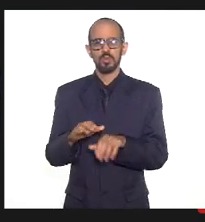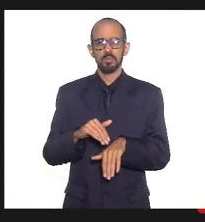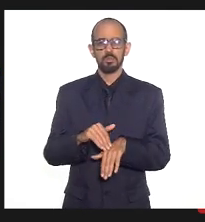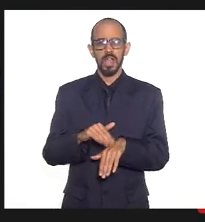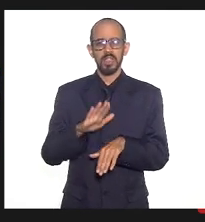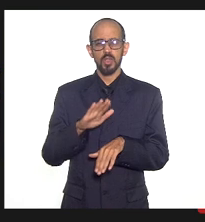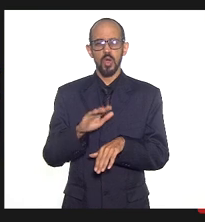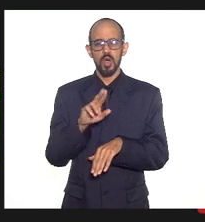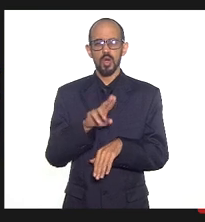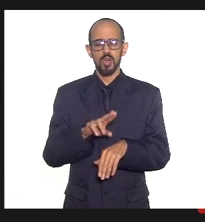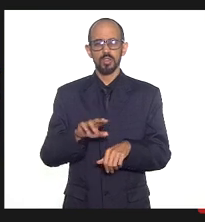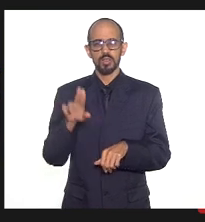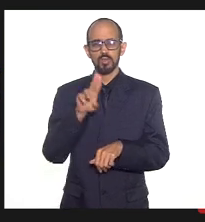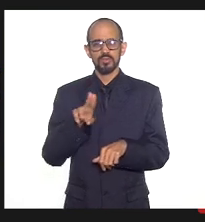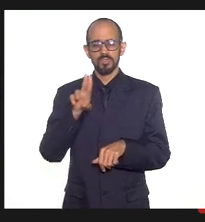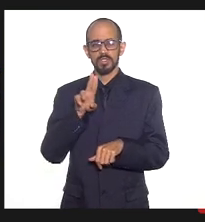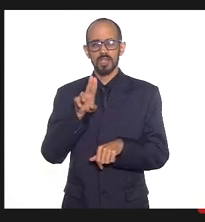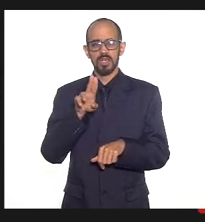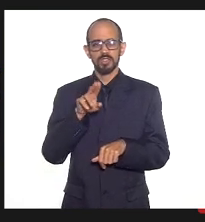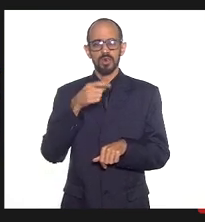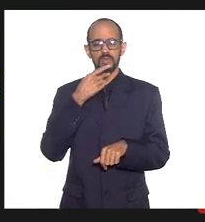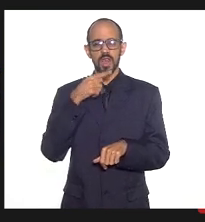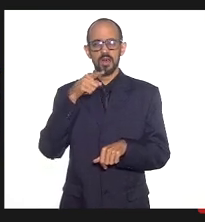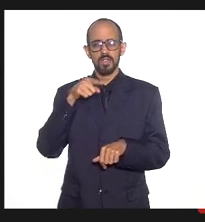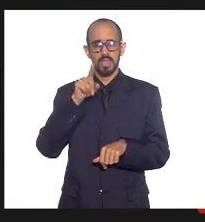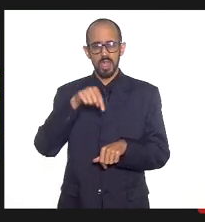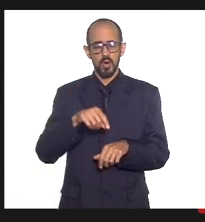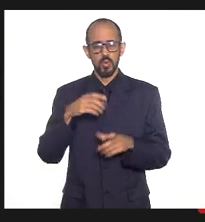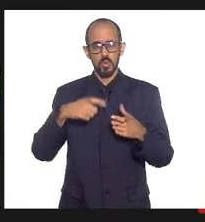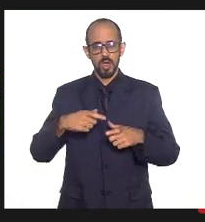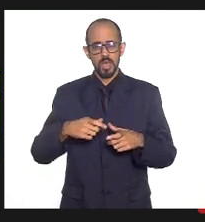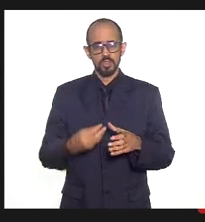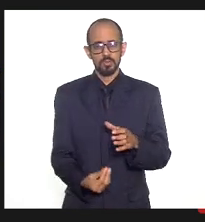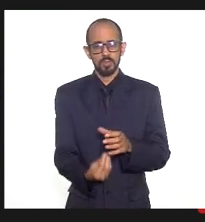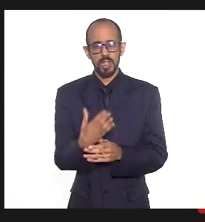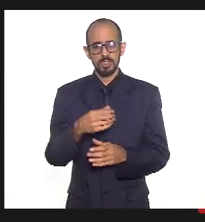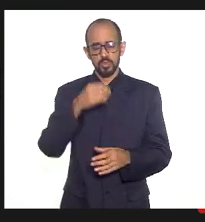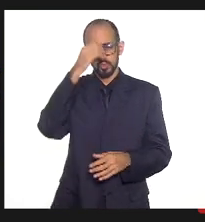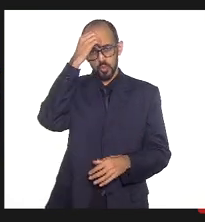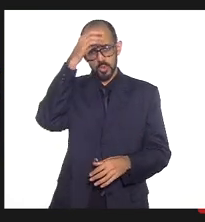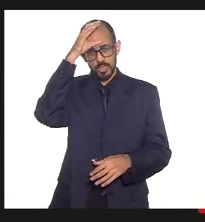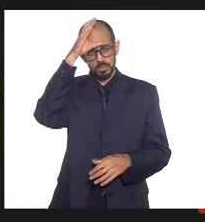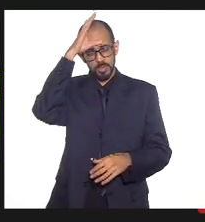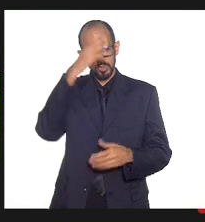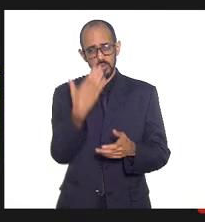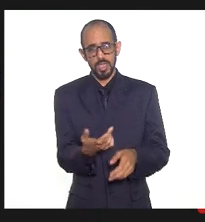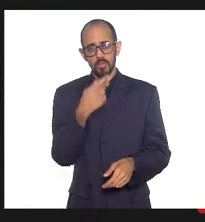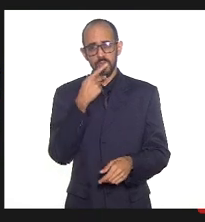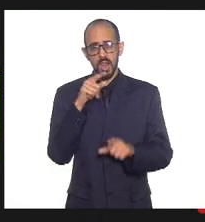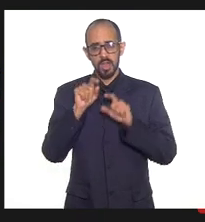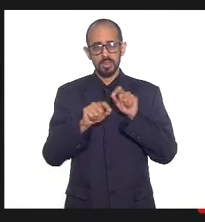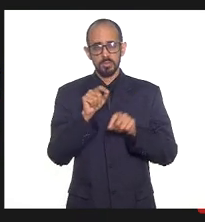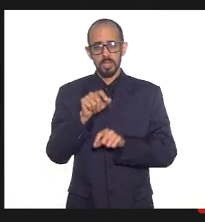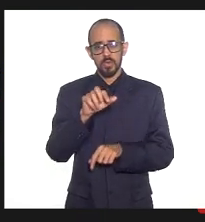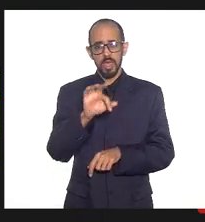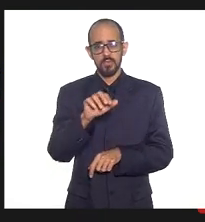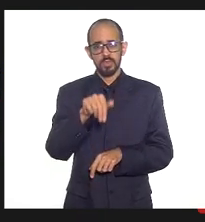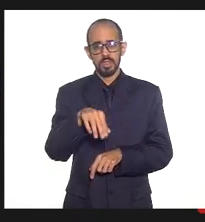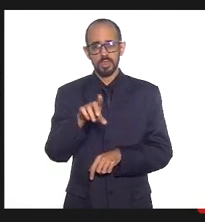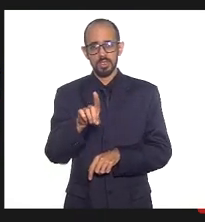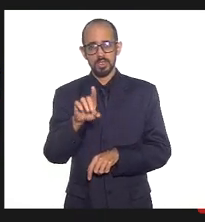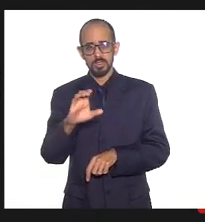eu diria que é um lugar de produção de conhecimento, e eu queria citar justamente o FNDC, que